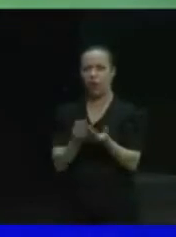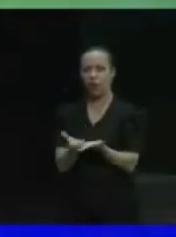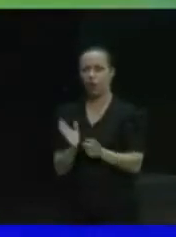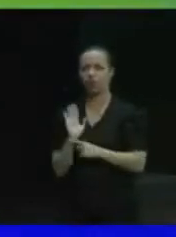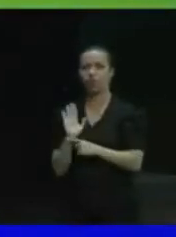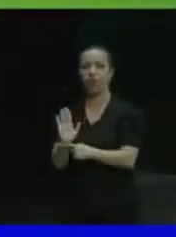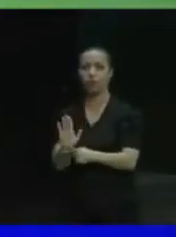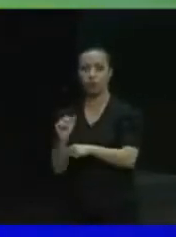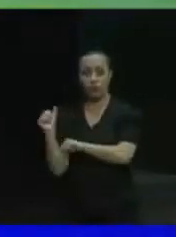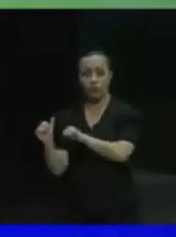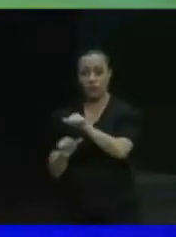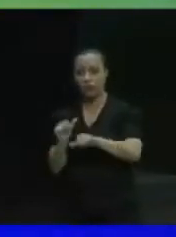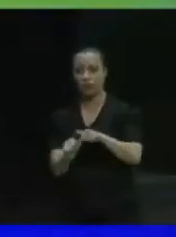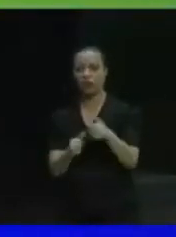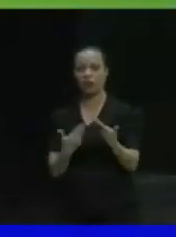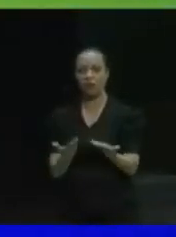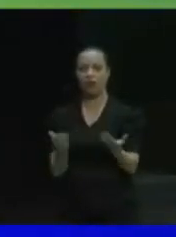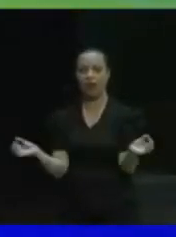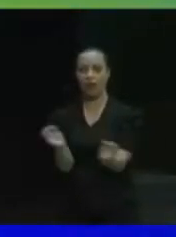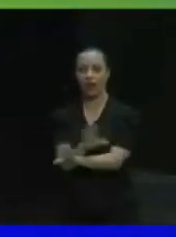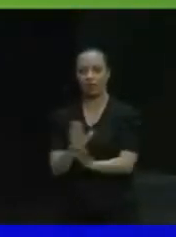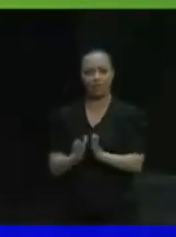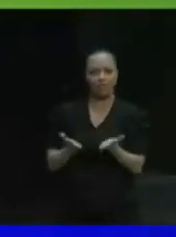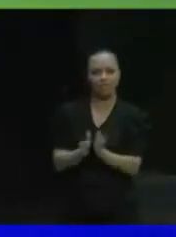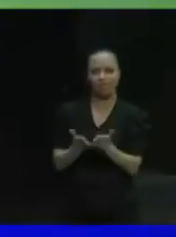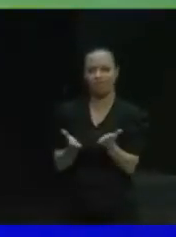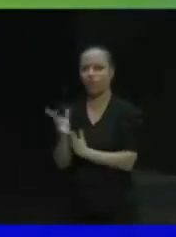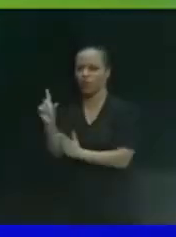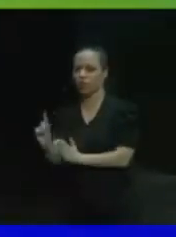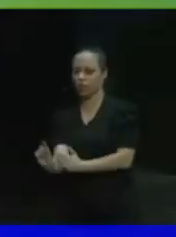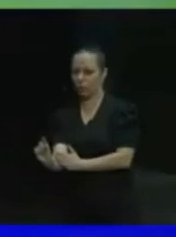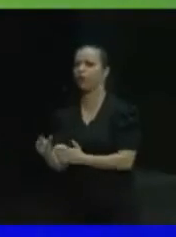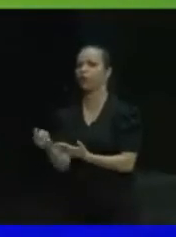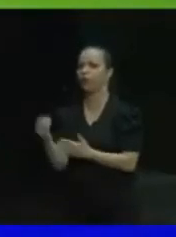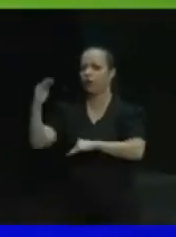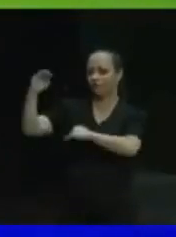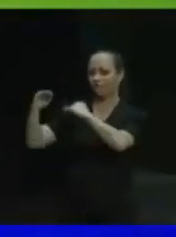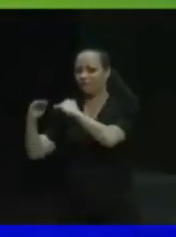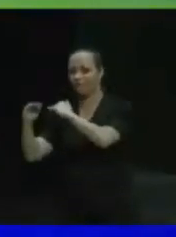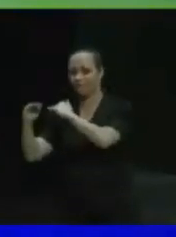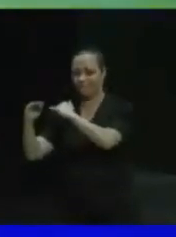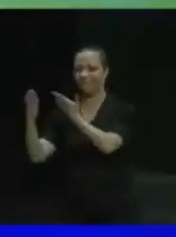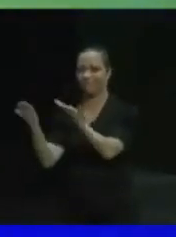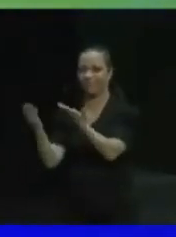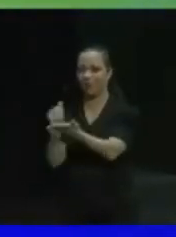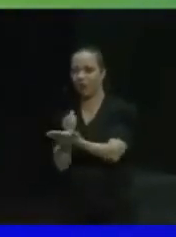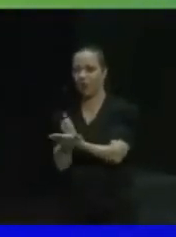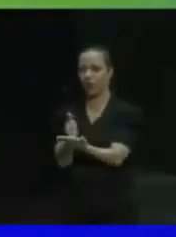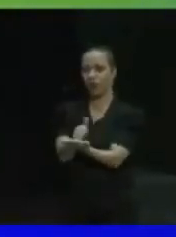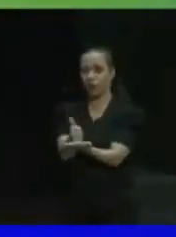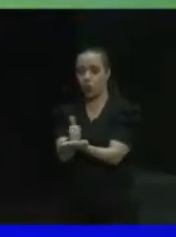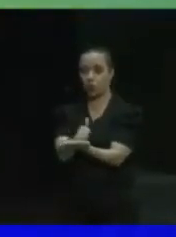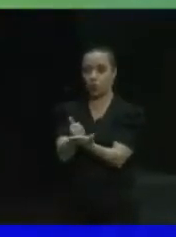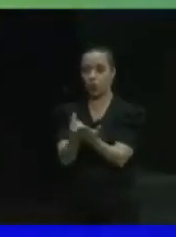viabilizar as reformas, erradicar a pobreza, diminuir as desigualdades, controlar a